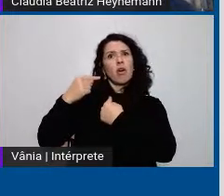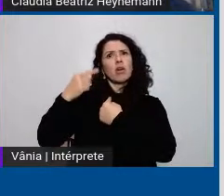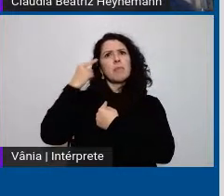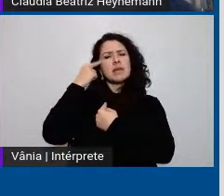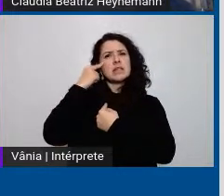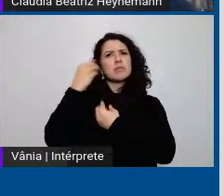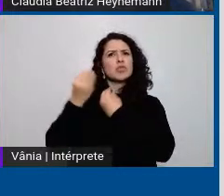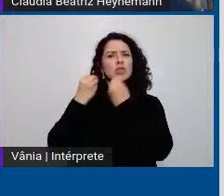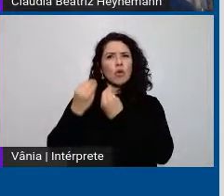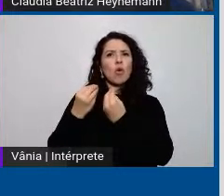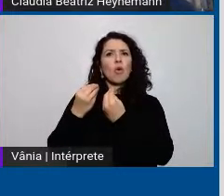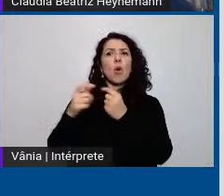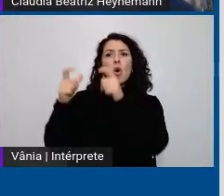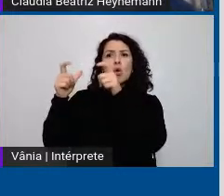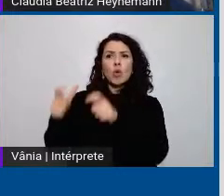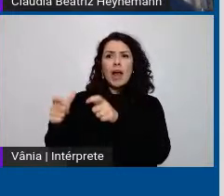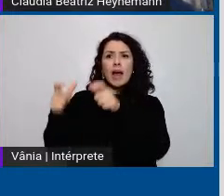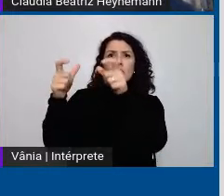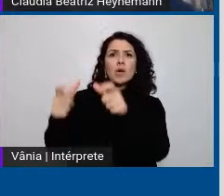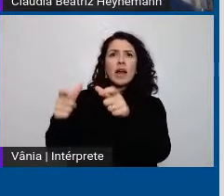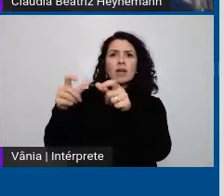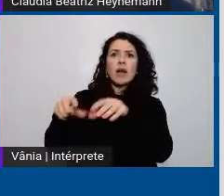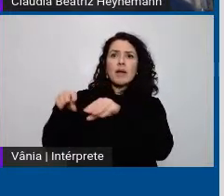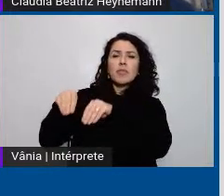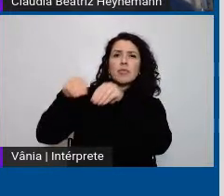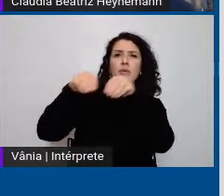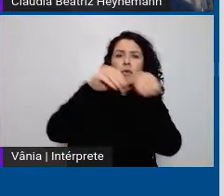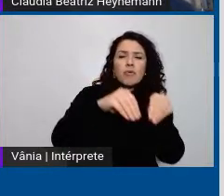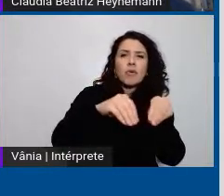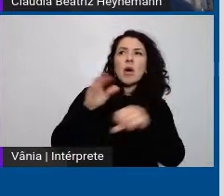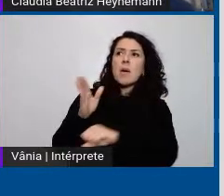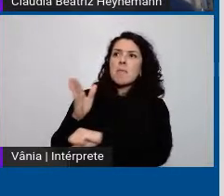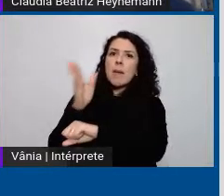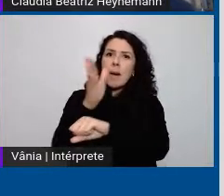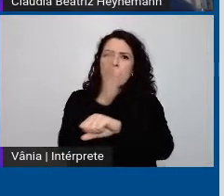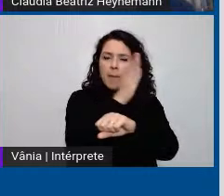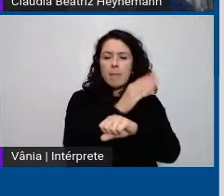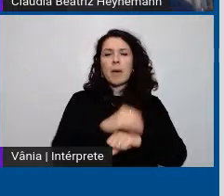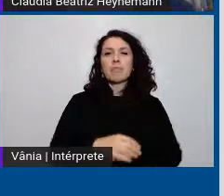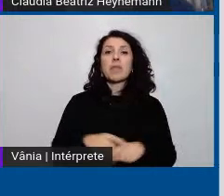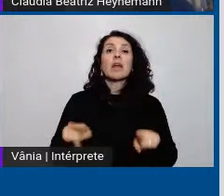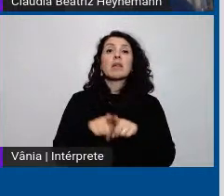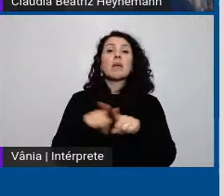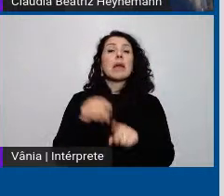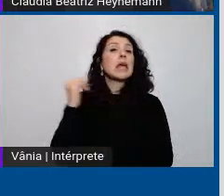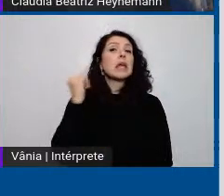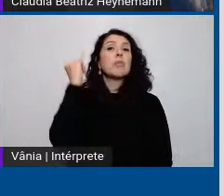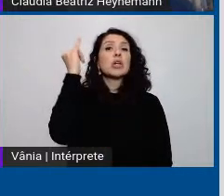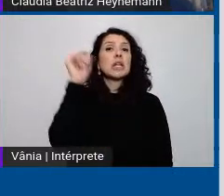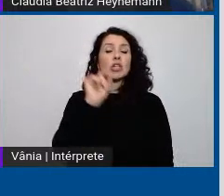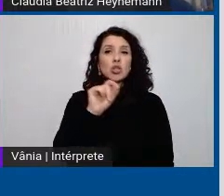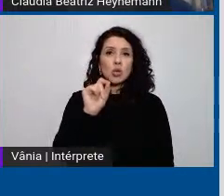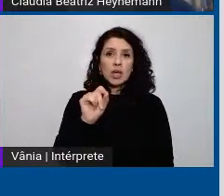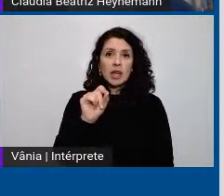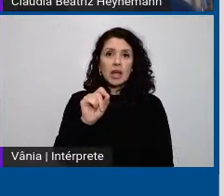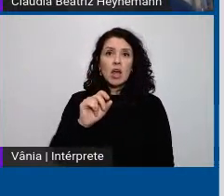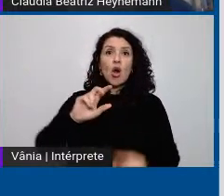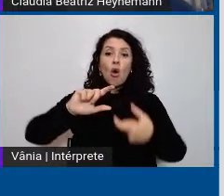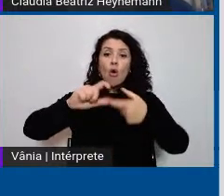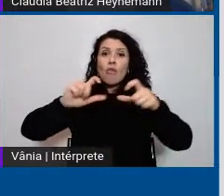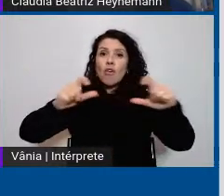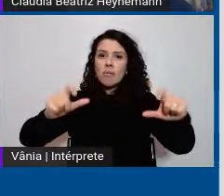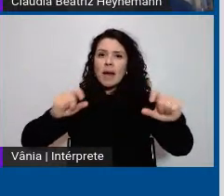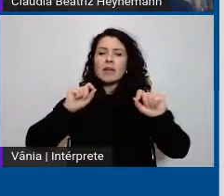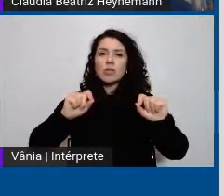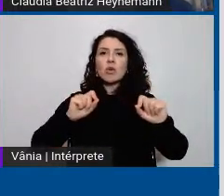saltos, conforme se confrontam aqueles lugares. Não menos importante, a gente destaca aqui um formato, que é o da